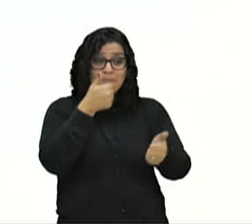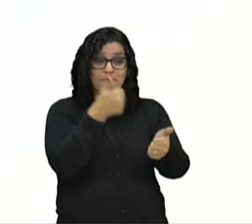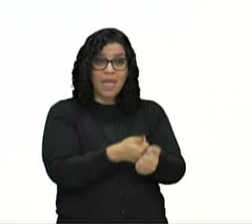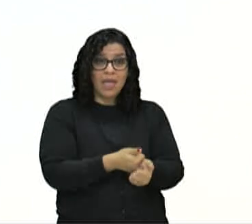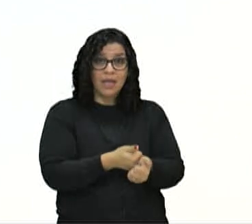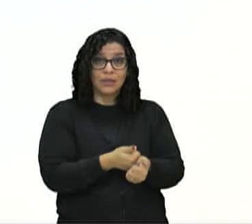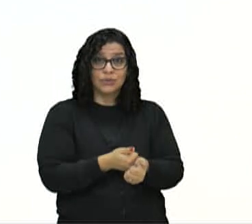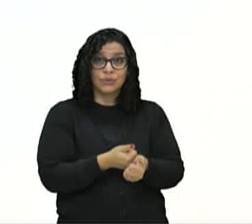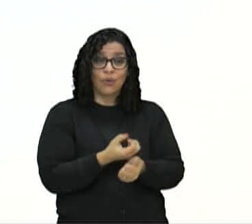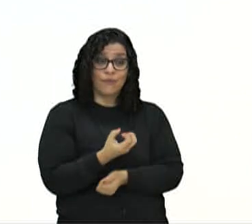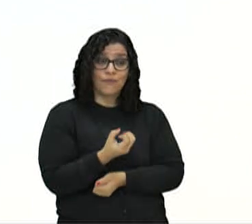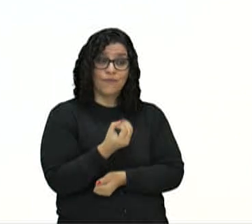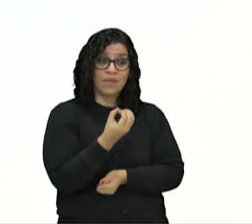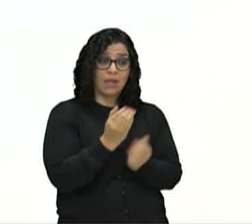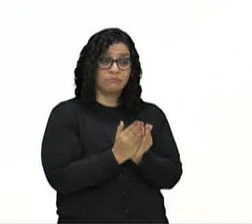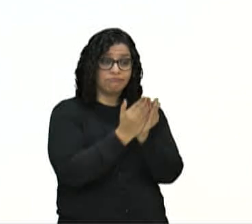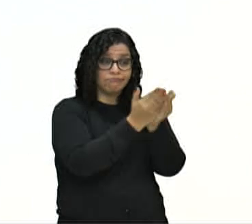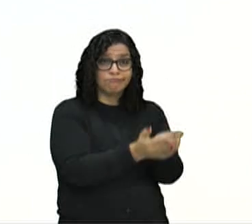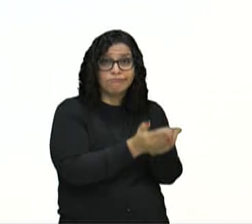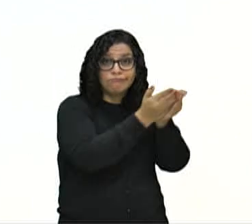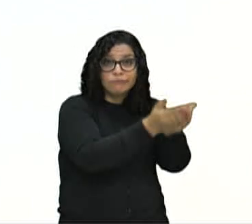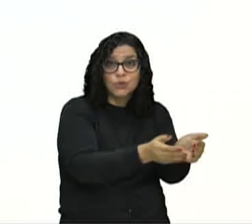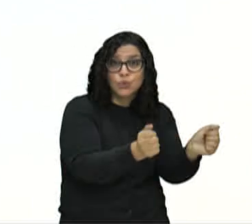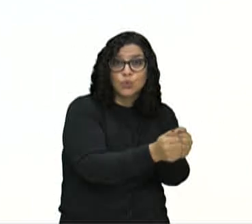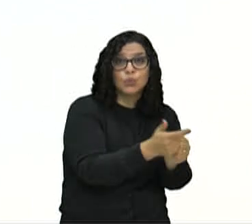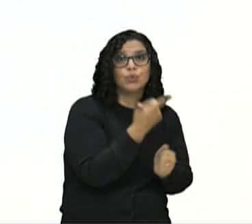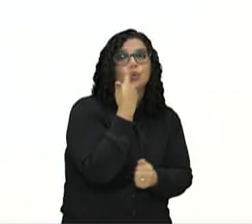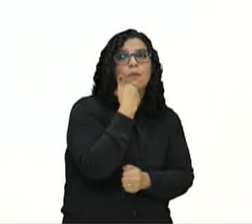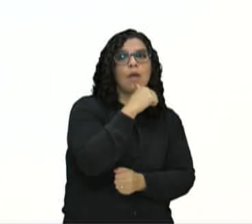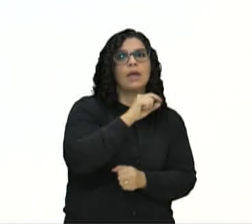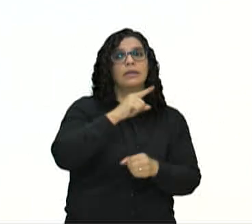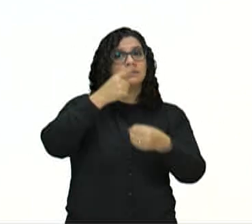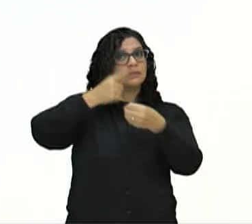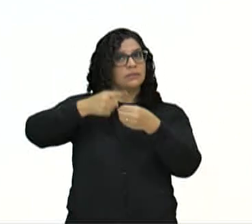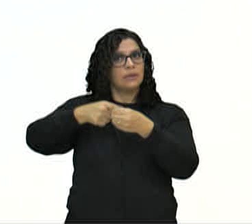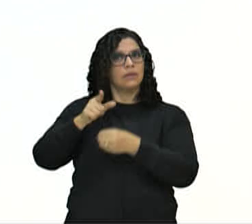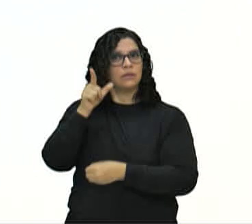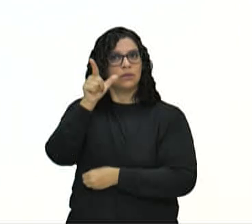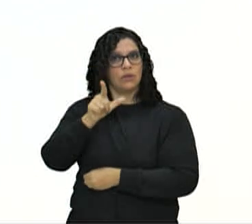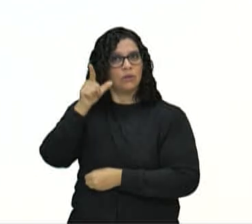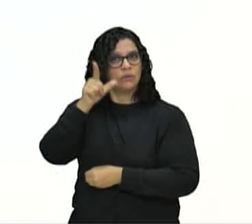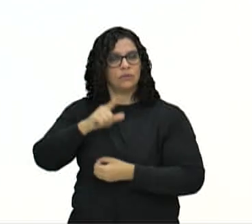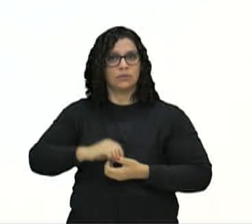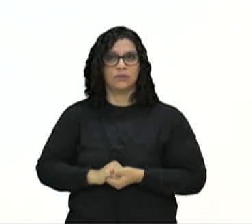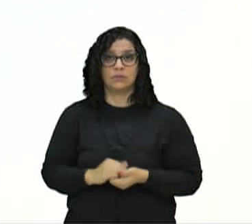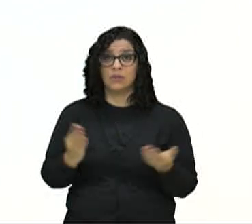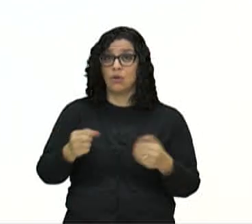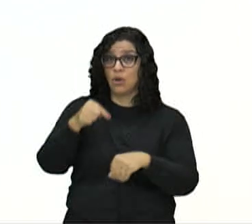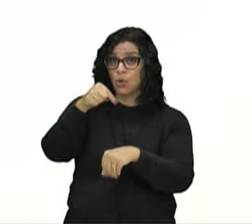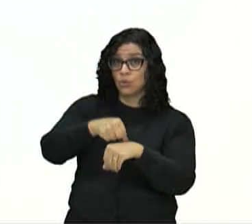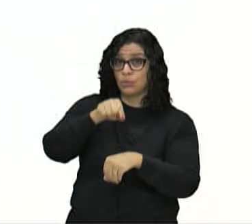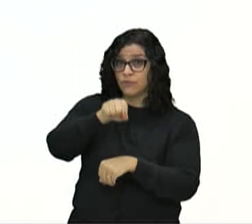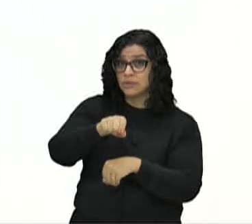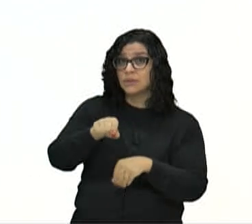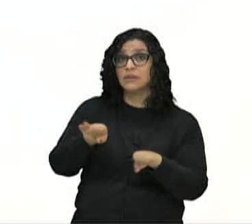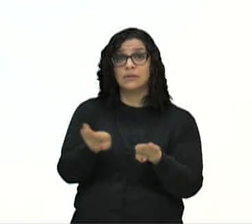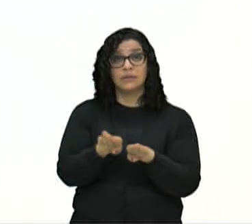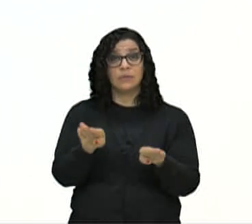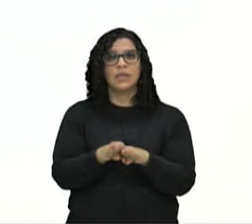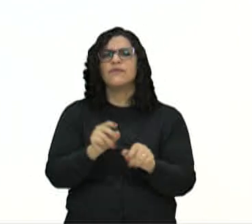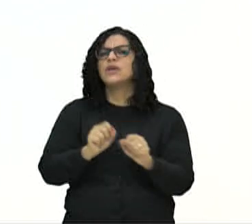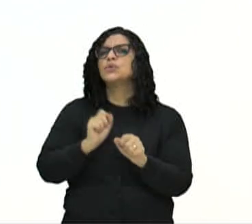estava para sair para Londres a bordo de um navio do pai. Eu vou dar um tempo para que